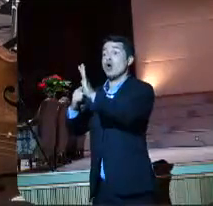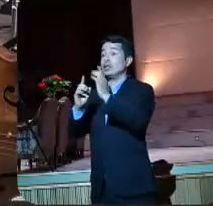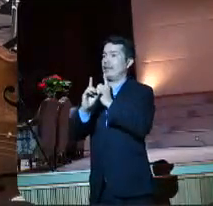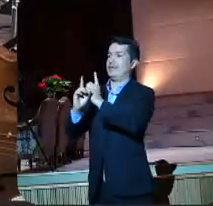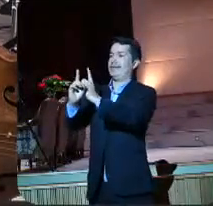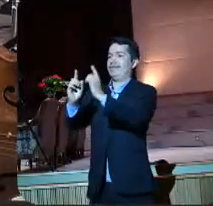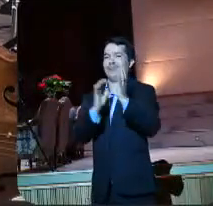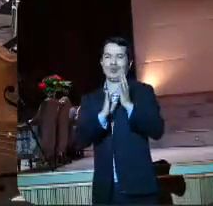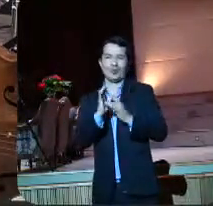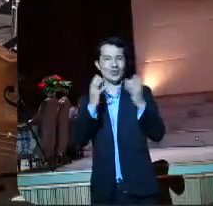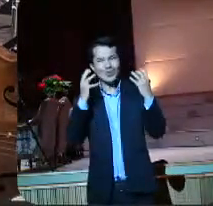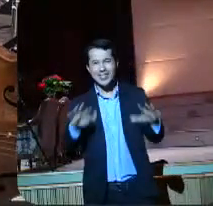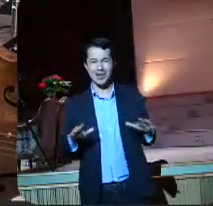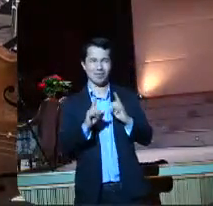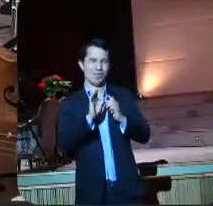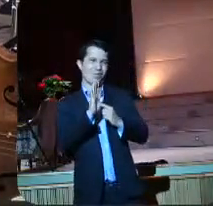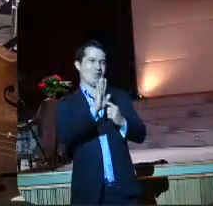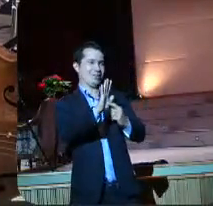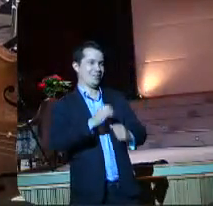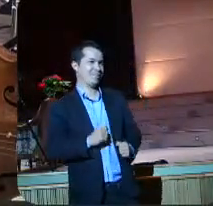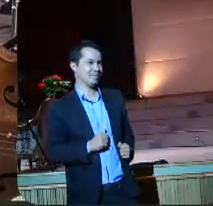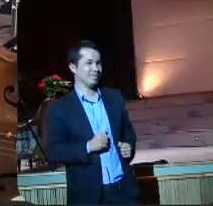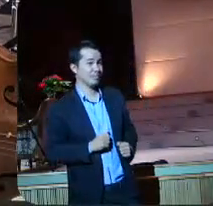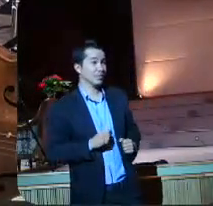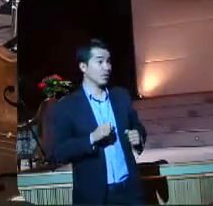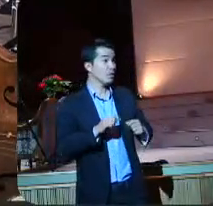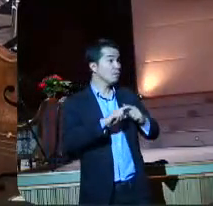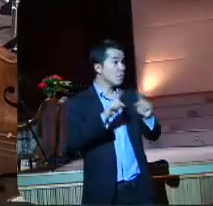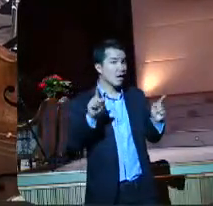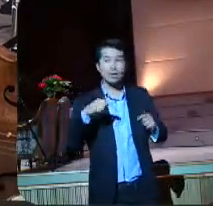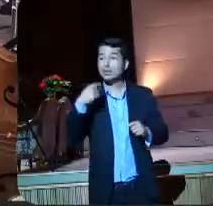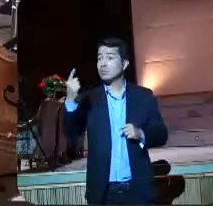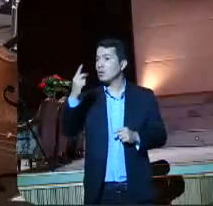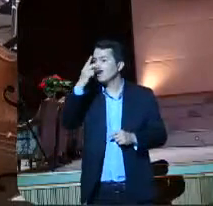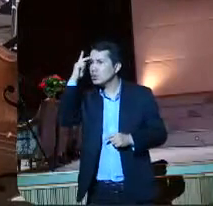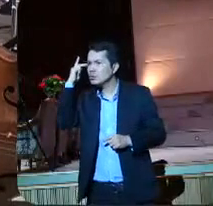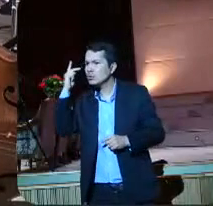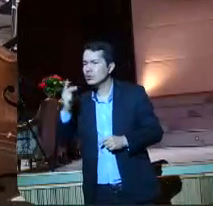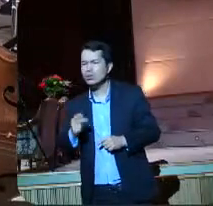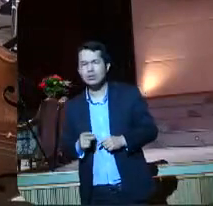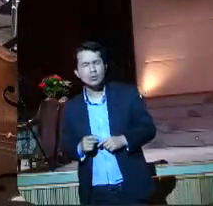feia. Mas quando ele foi encontrado e foi